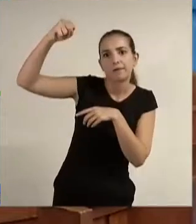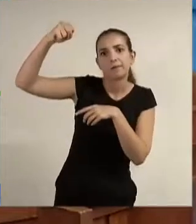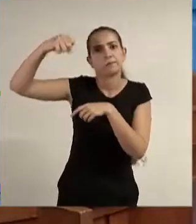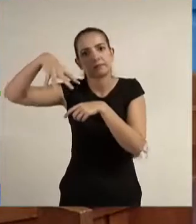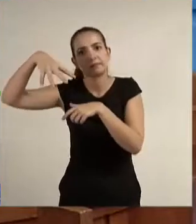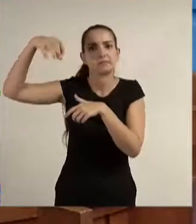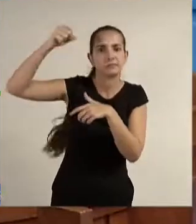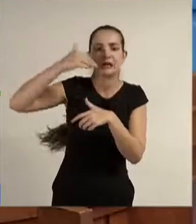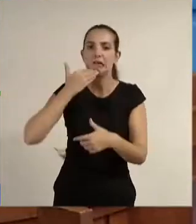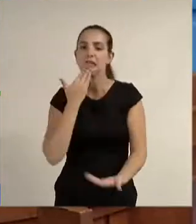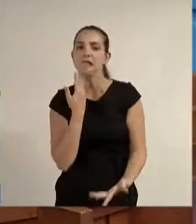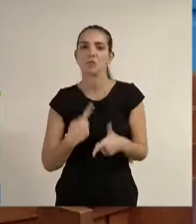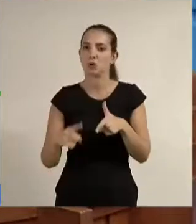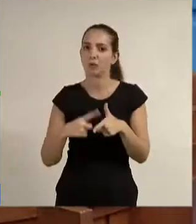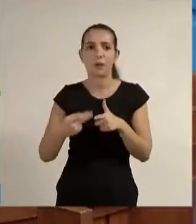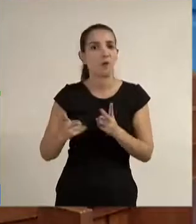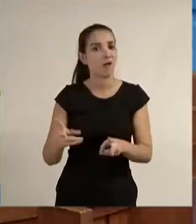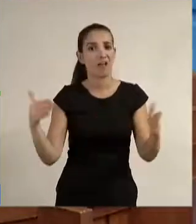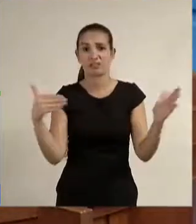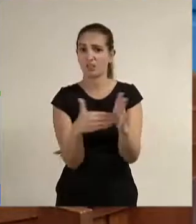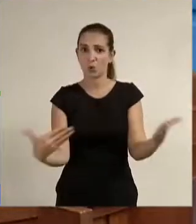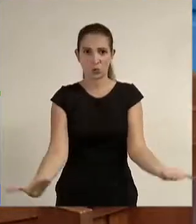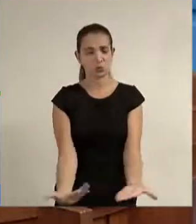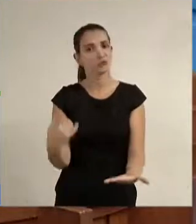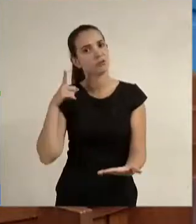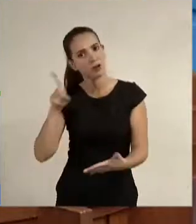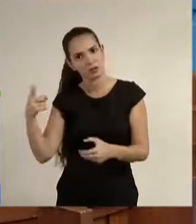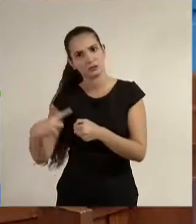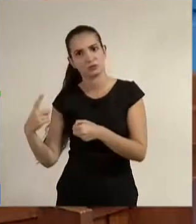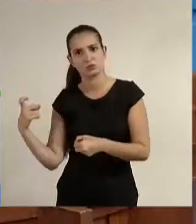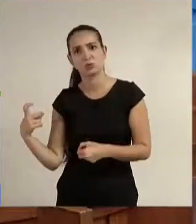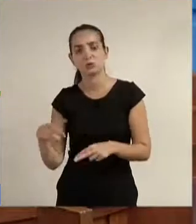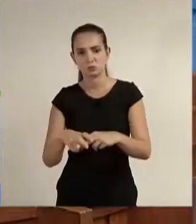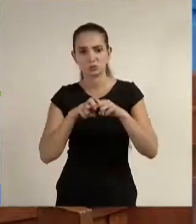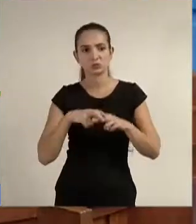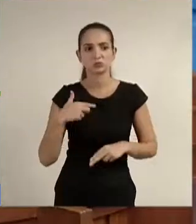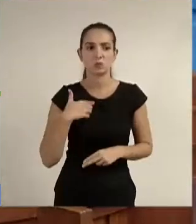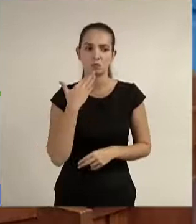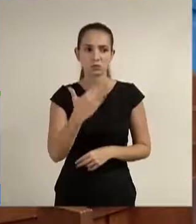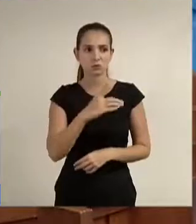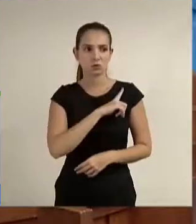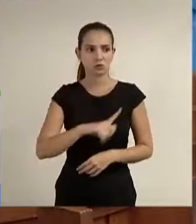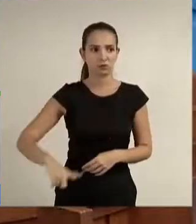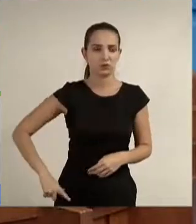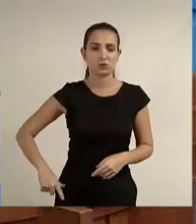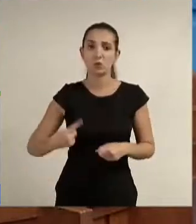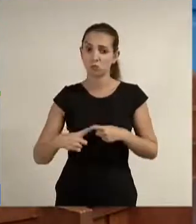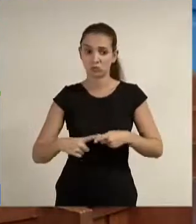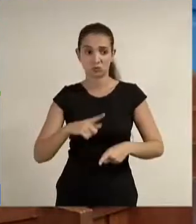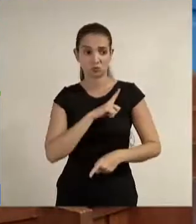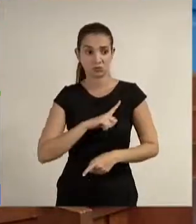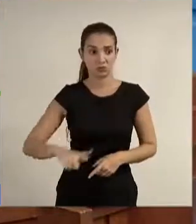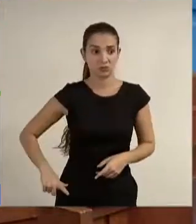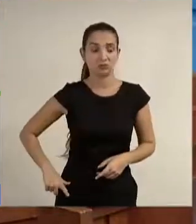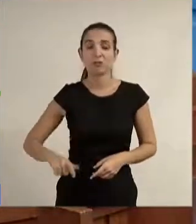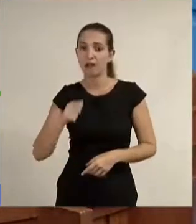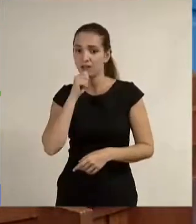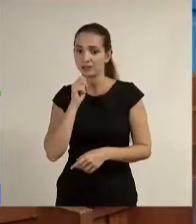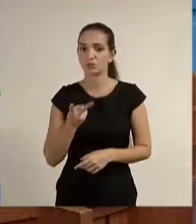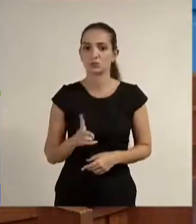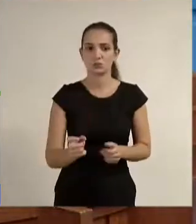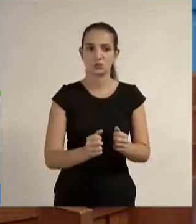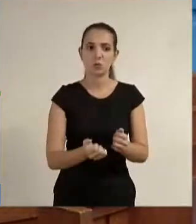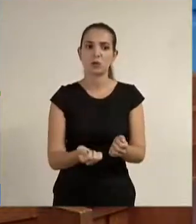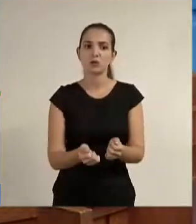governador, porque o governador tem sido um parceiro de Dourados. Basta dizer que toda